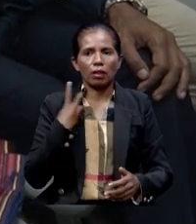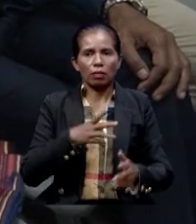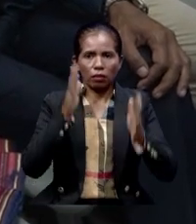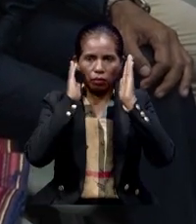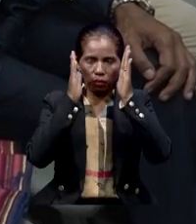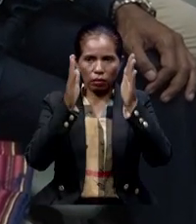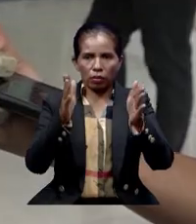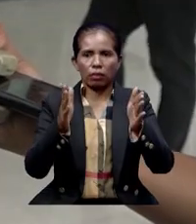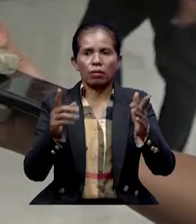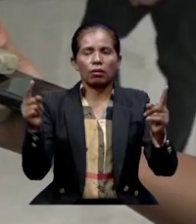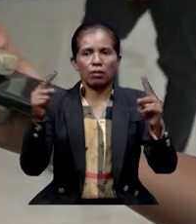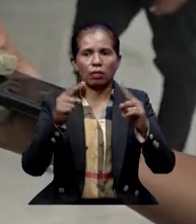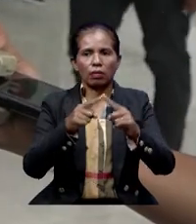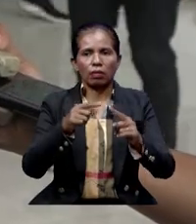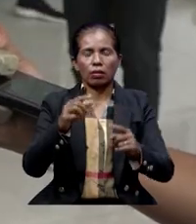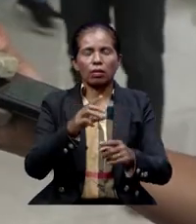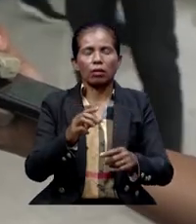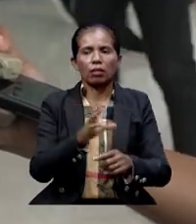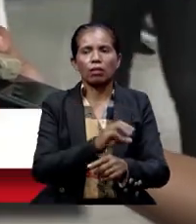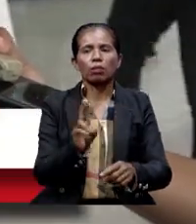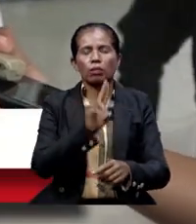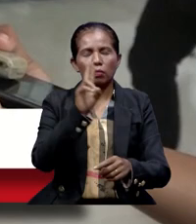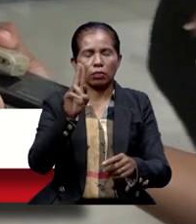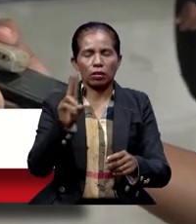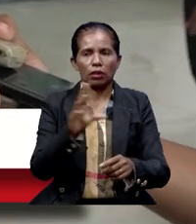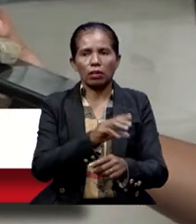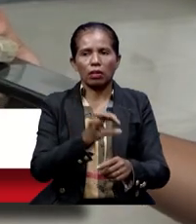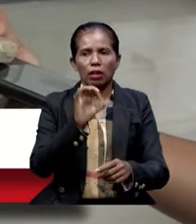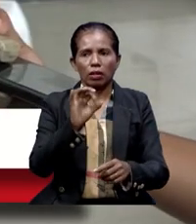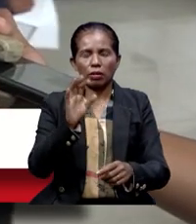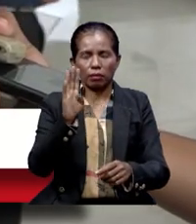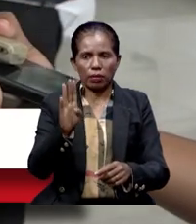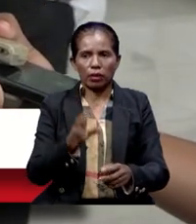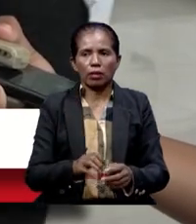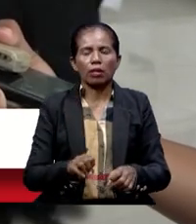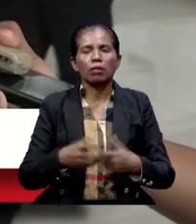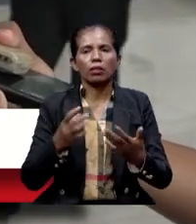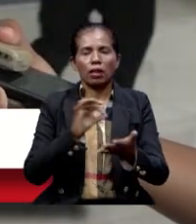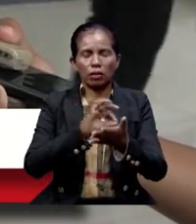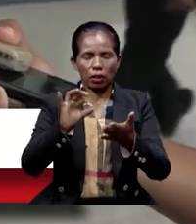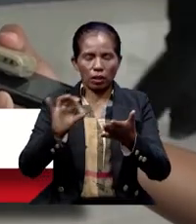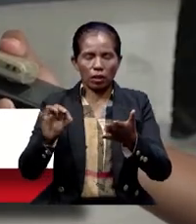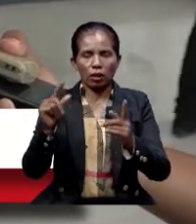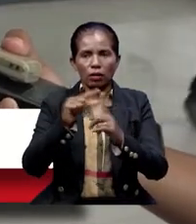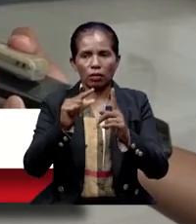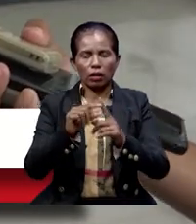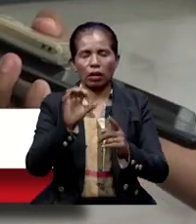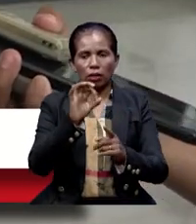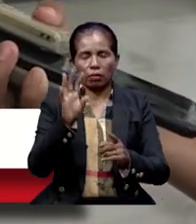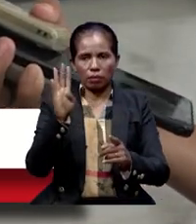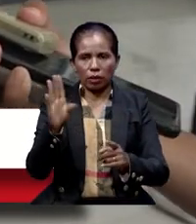Bahia. Zestang, o insa tu usa plataforma ita bolo dem Facebook ni nian. O insa tu hakere conteúdo ia Facebook